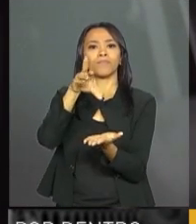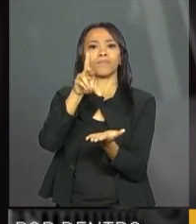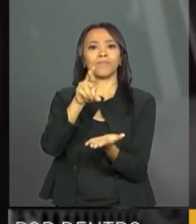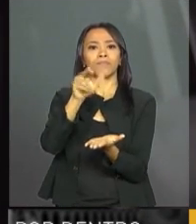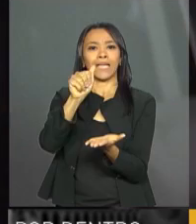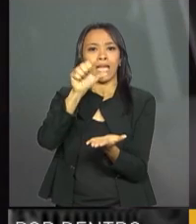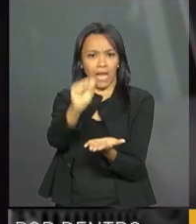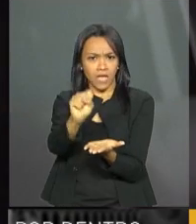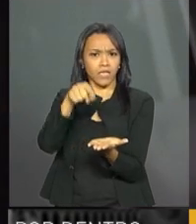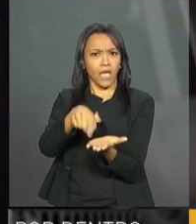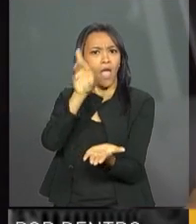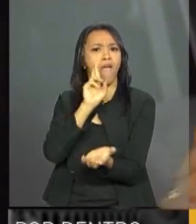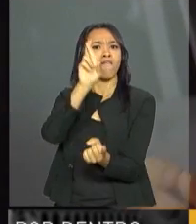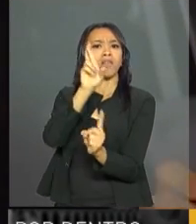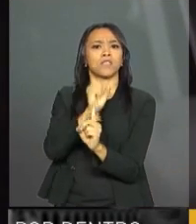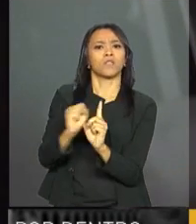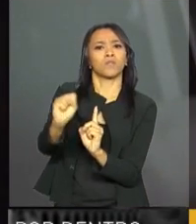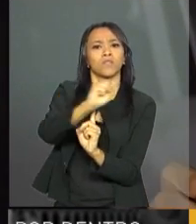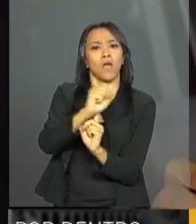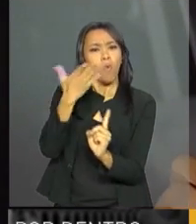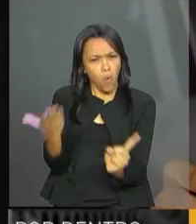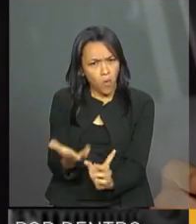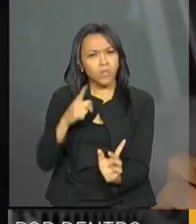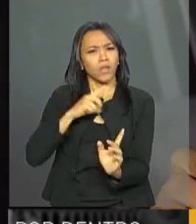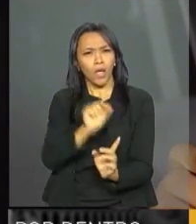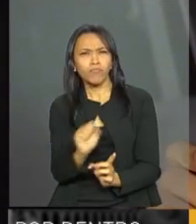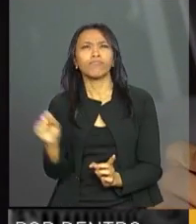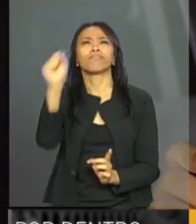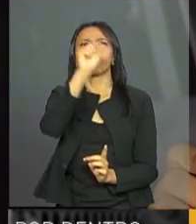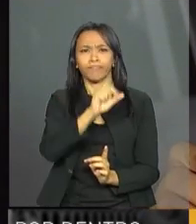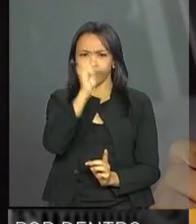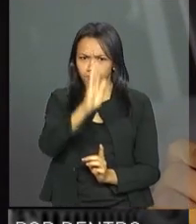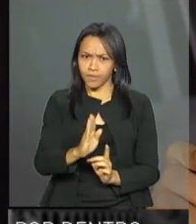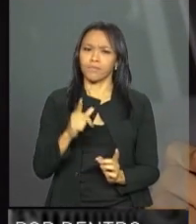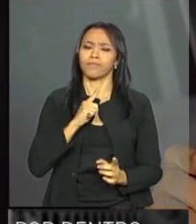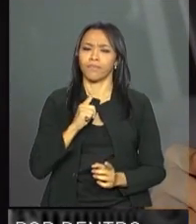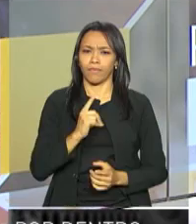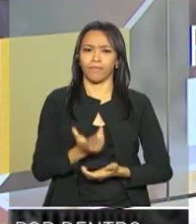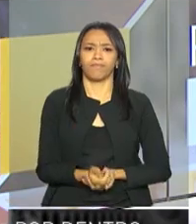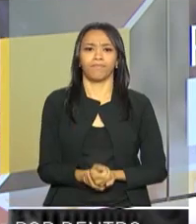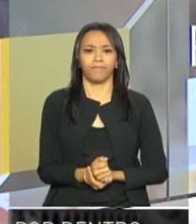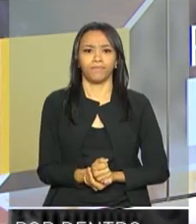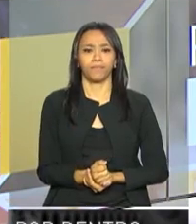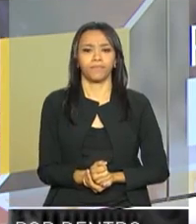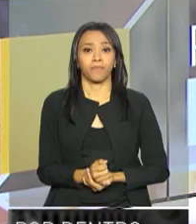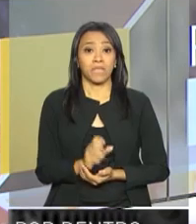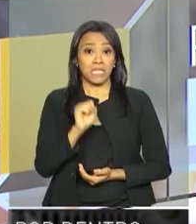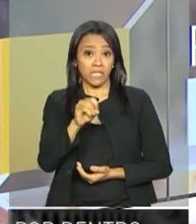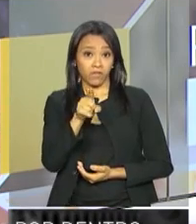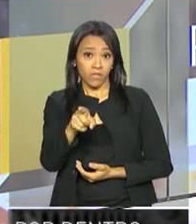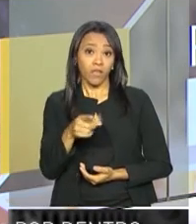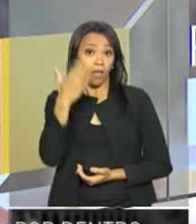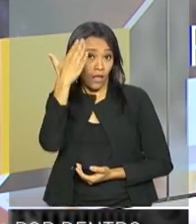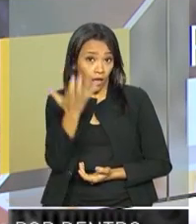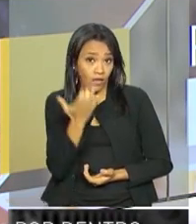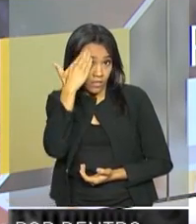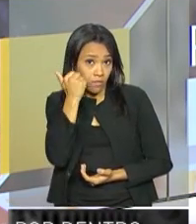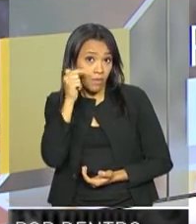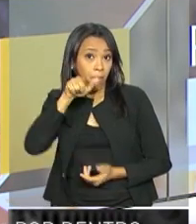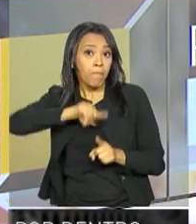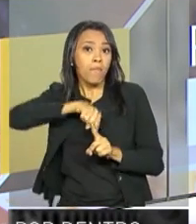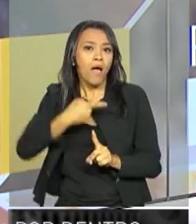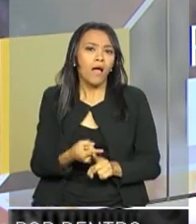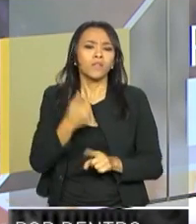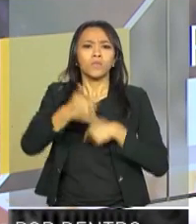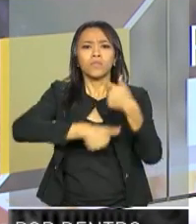referência da Assistência Social hoje presente em quase todos os municípios do Brasil e se você quer saber mais sobre